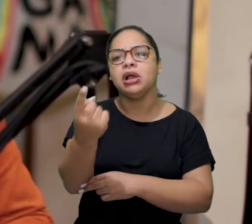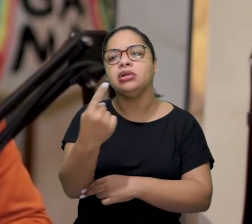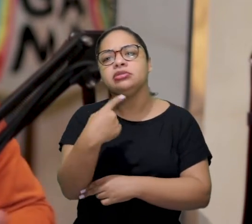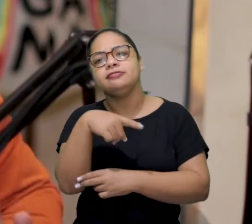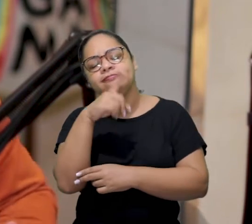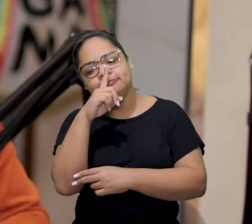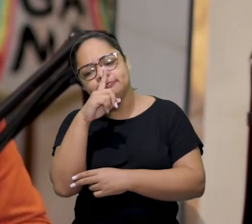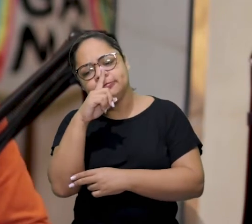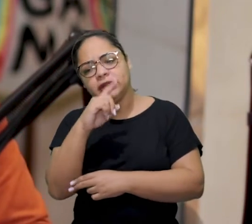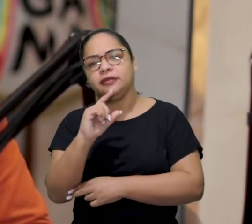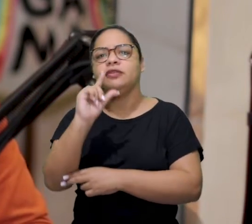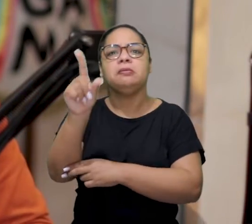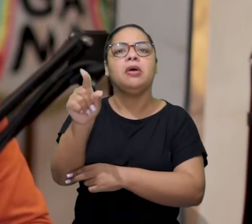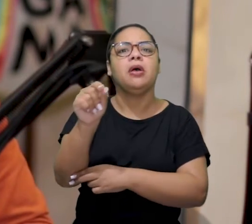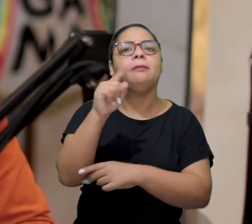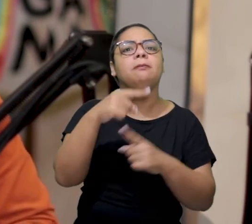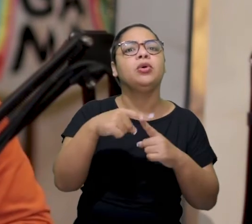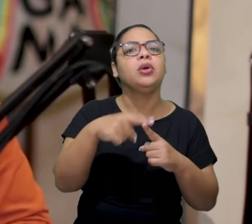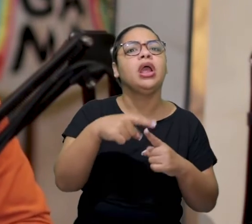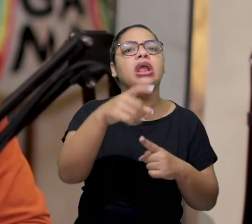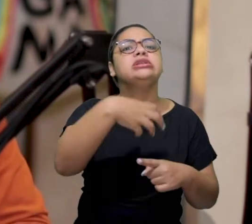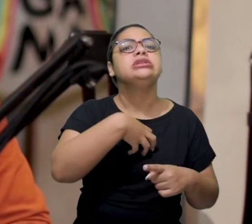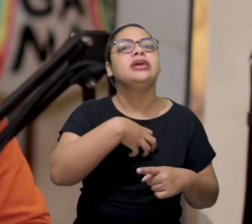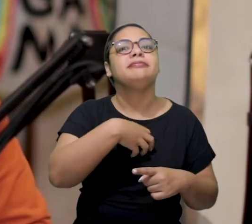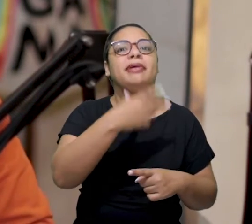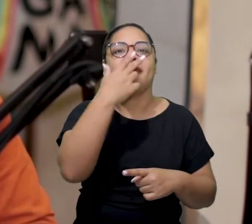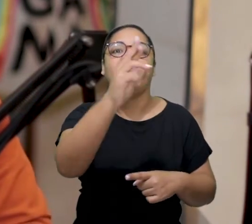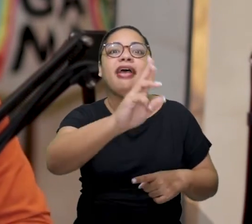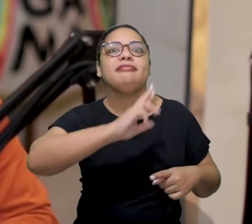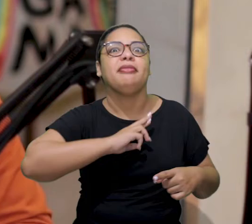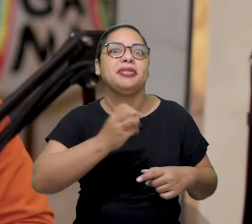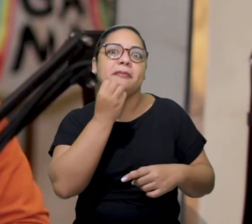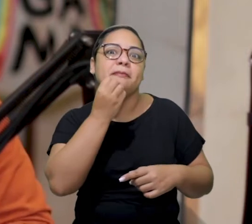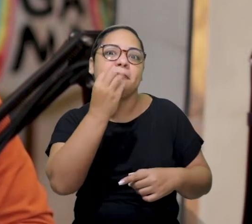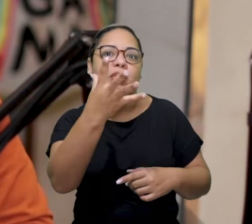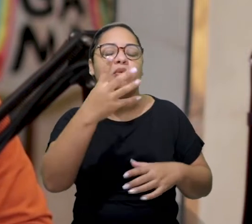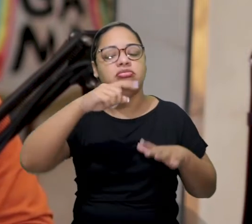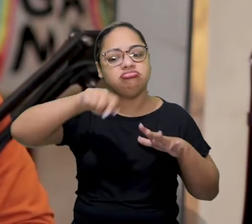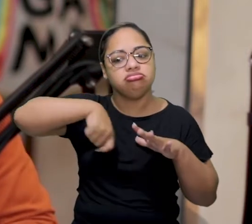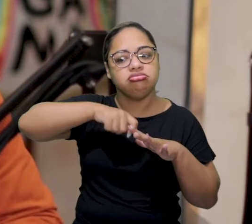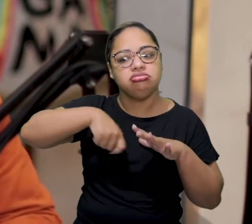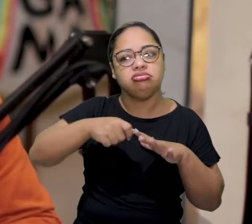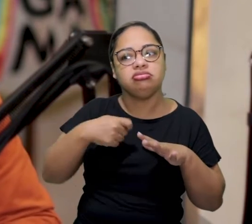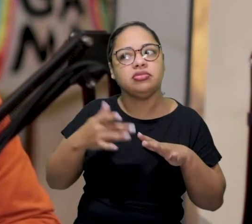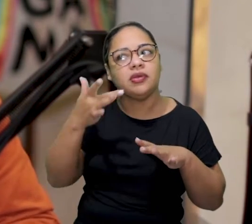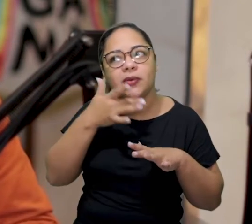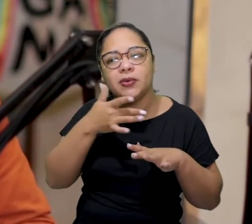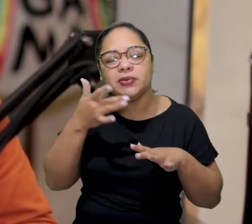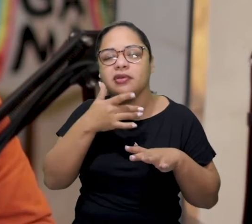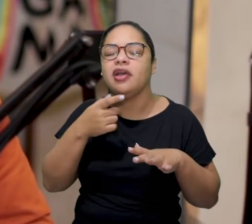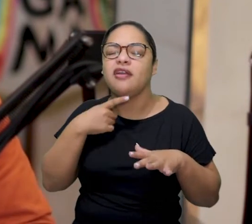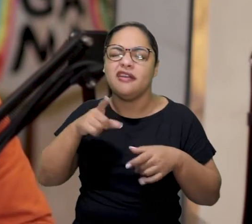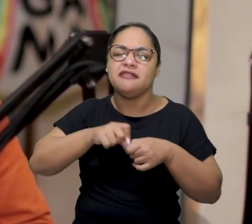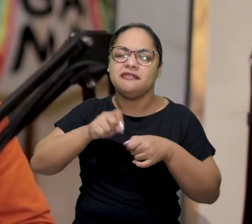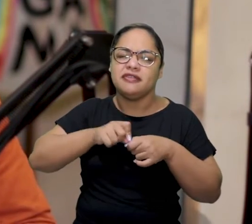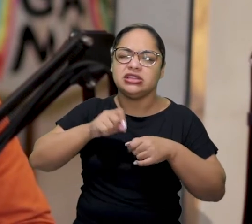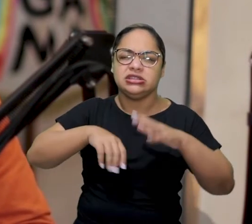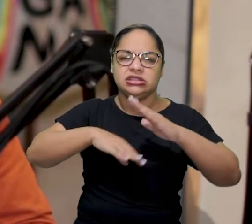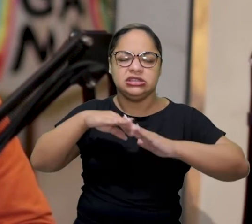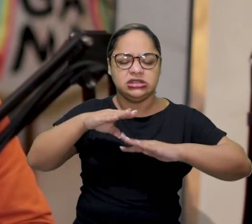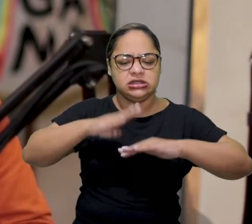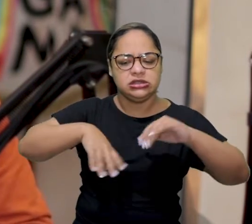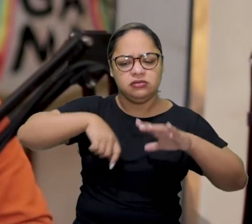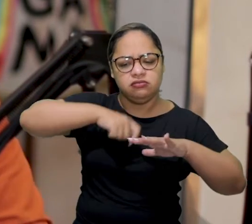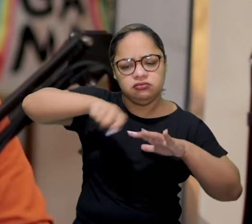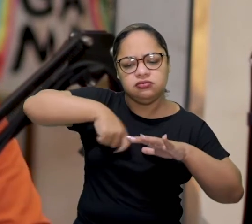eu fico quieta foi embora tá muito bom não porque porque a resposta Foi boa a execução foi interessante receber fazer comida é muito